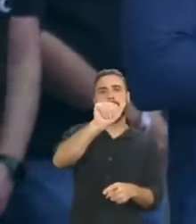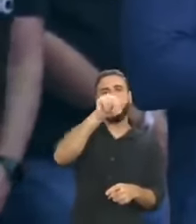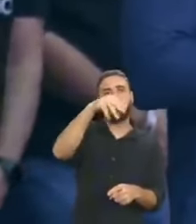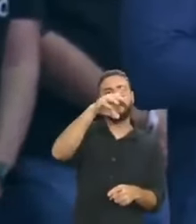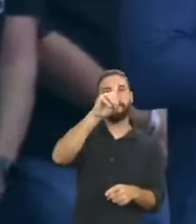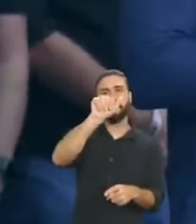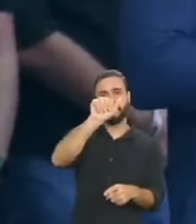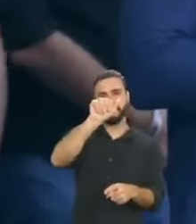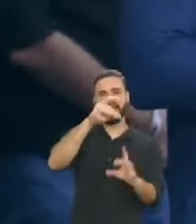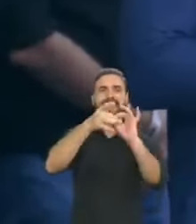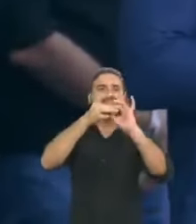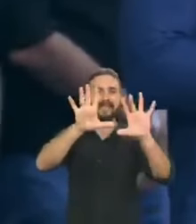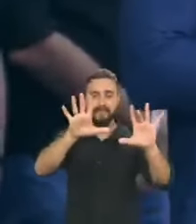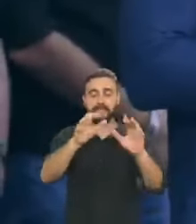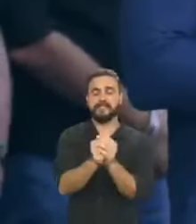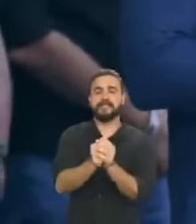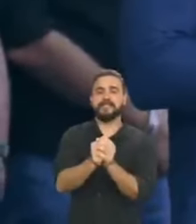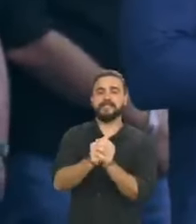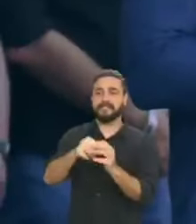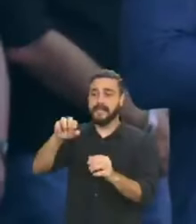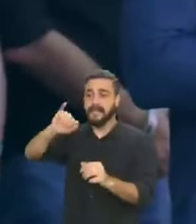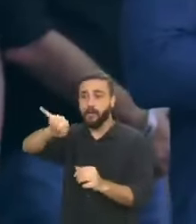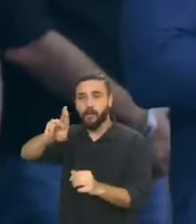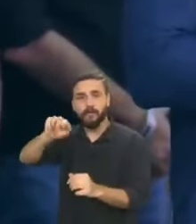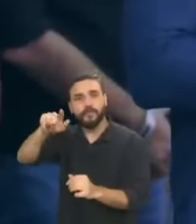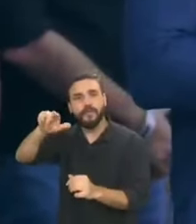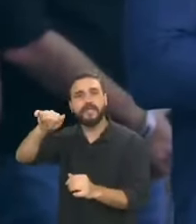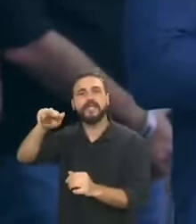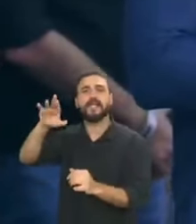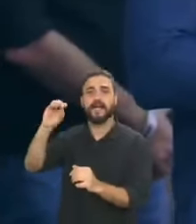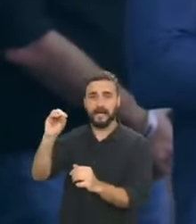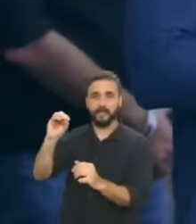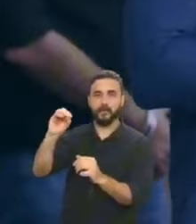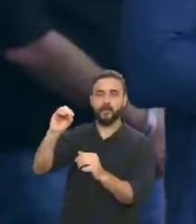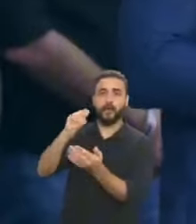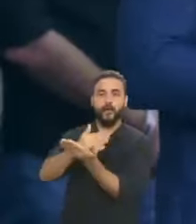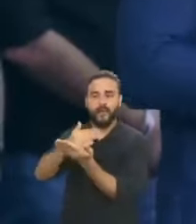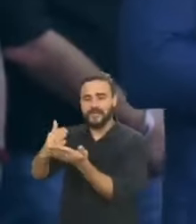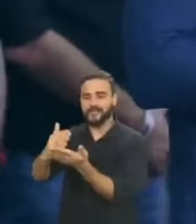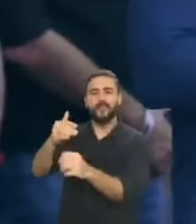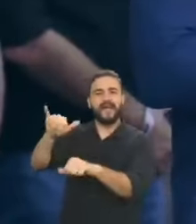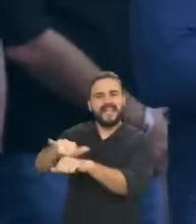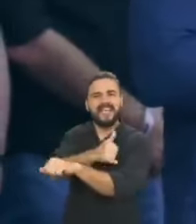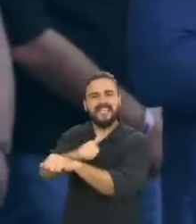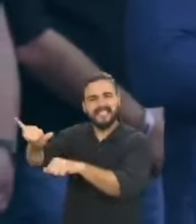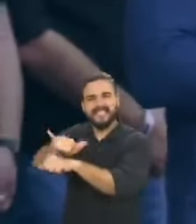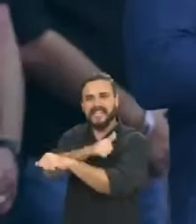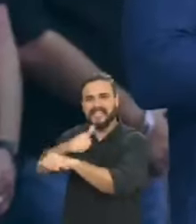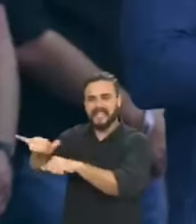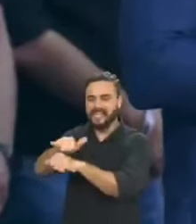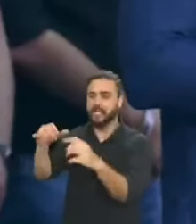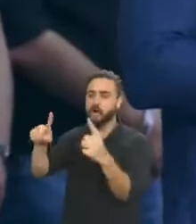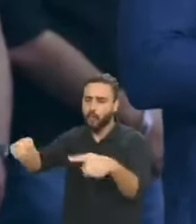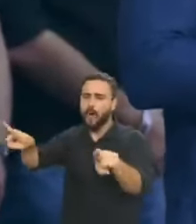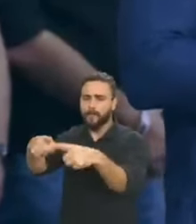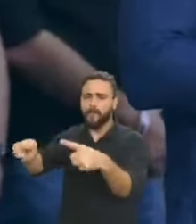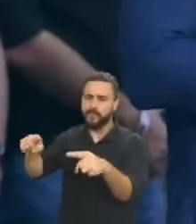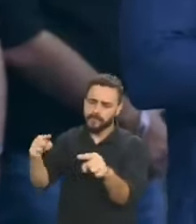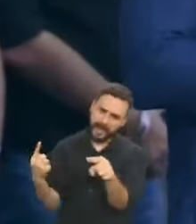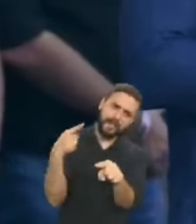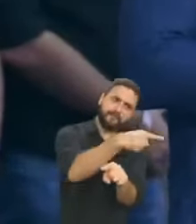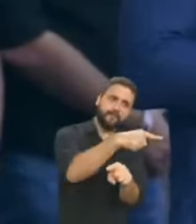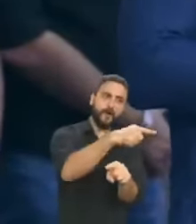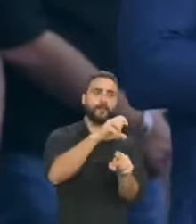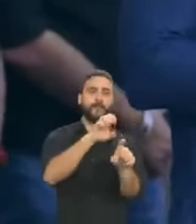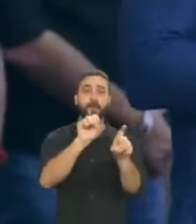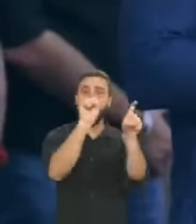essa estratégia para fazer com que a obra de Deus fosse adiante no sertão. Incrível. E aí, será que a gente